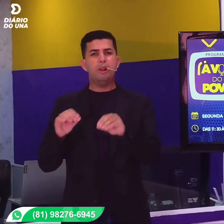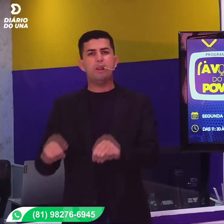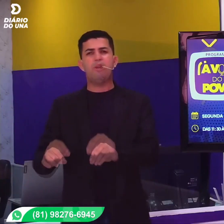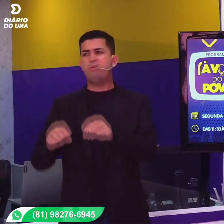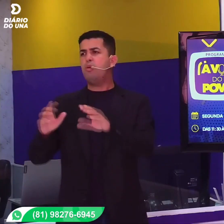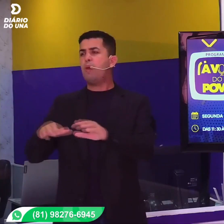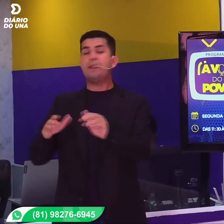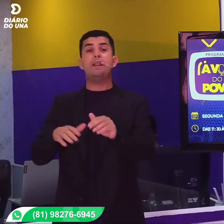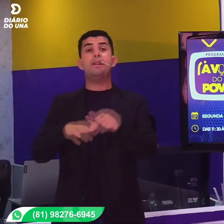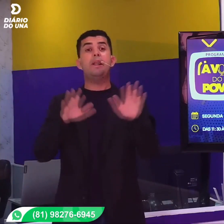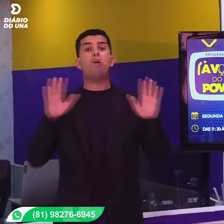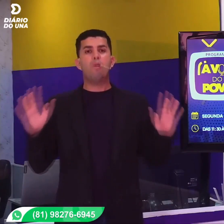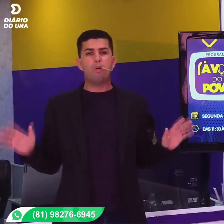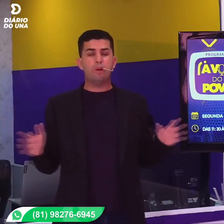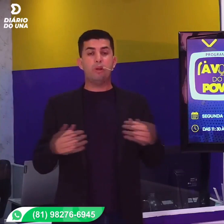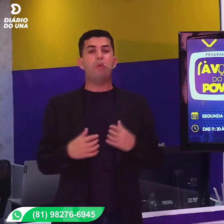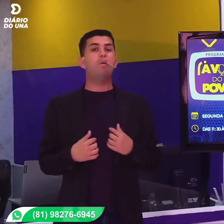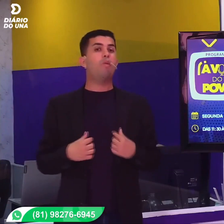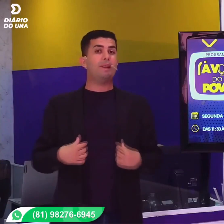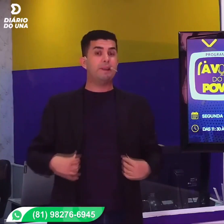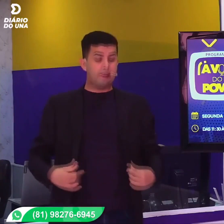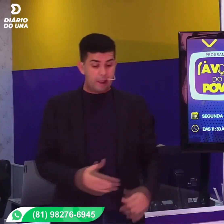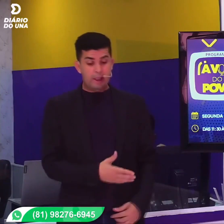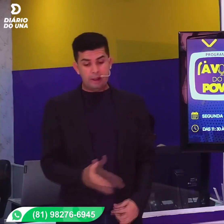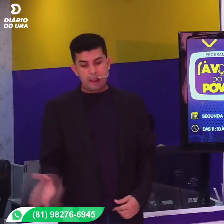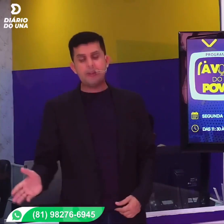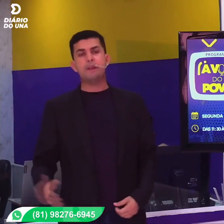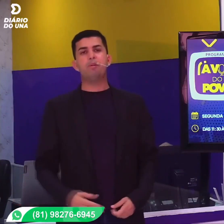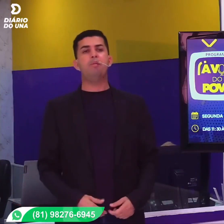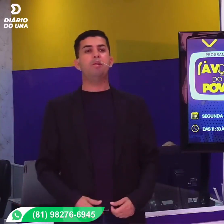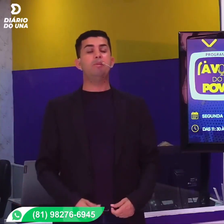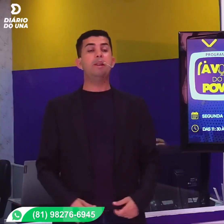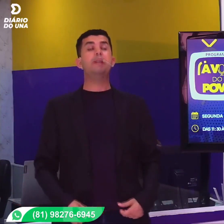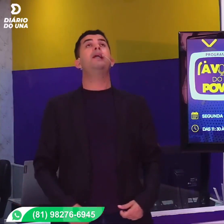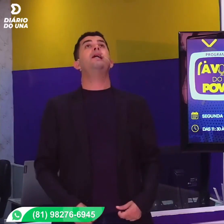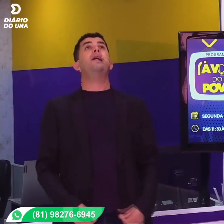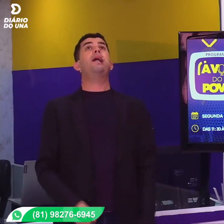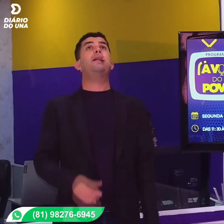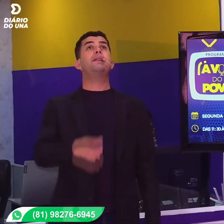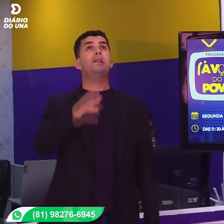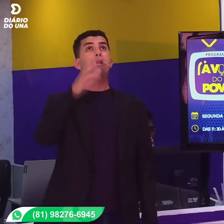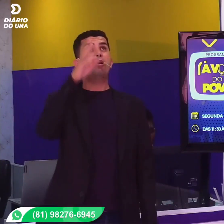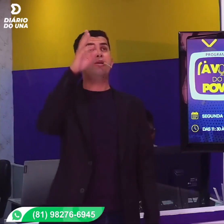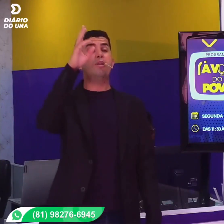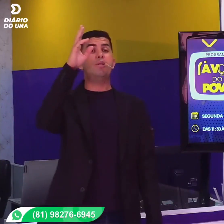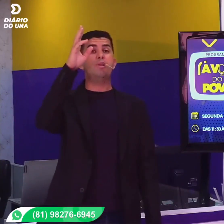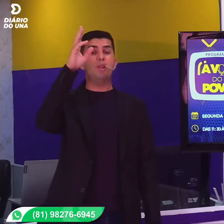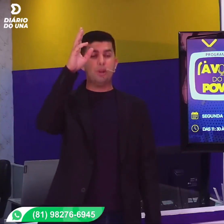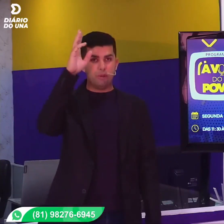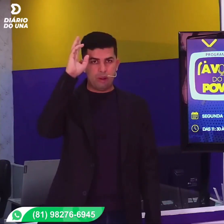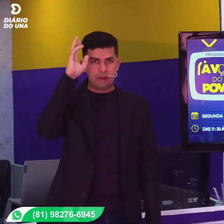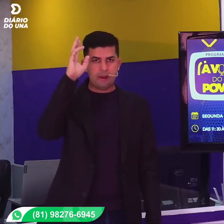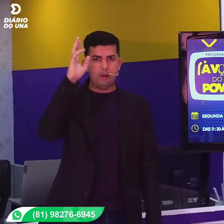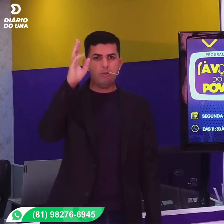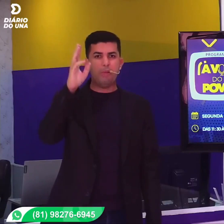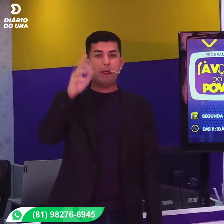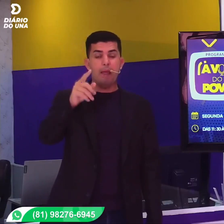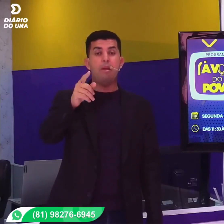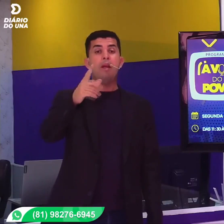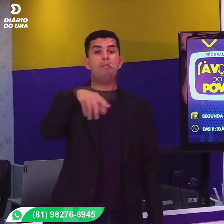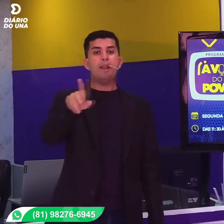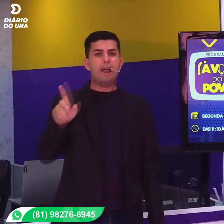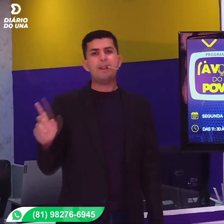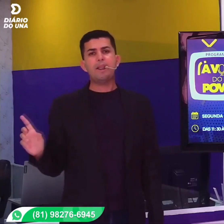com 19.400 e alguma coisa. 2.400 nesses primeiros meses, graças a nosso Senhor Jesus Cristo. Graças a Deus. Muito